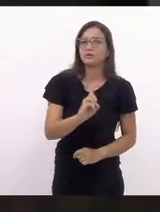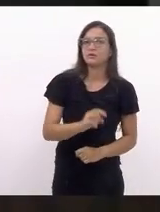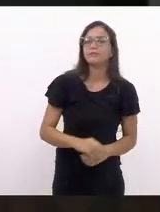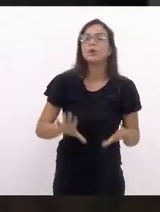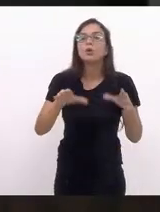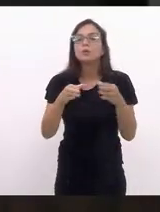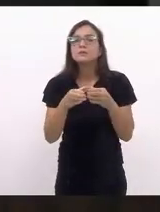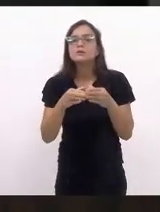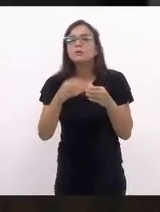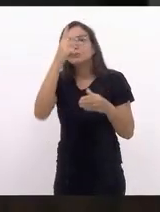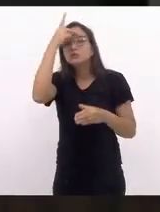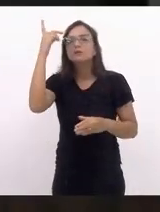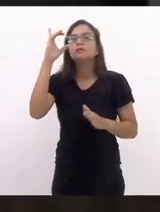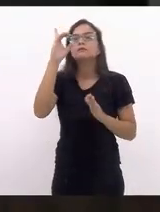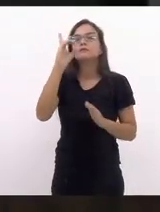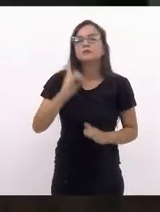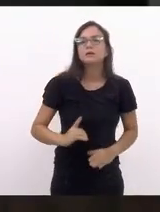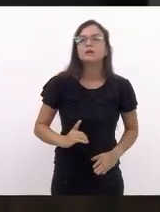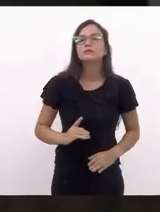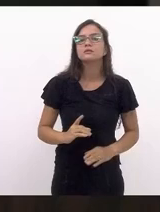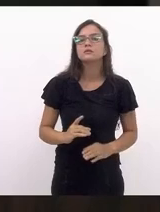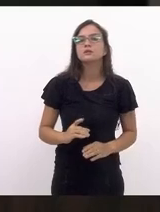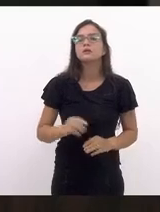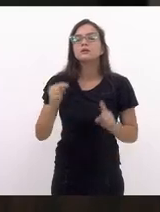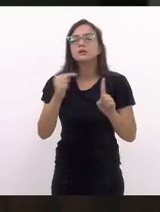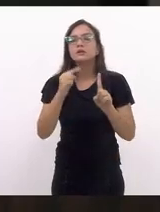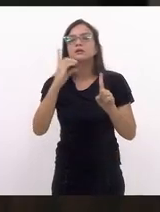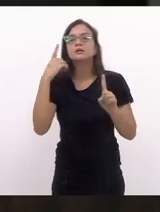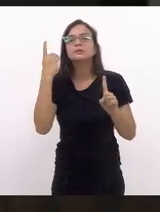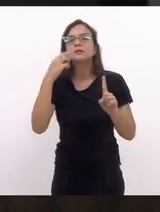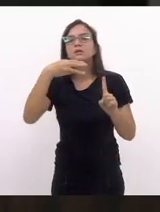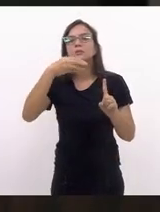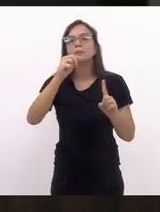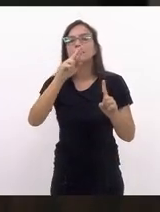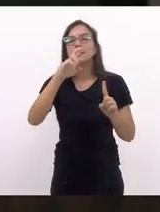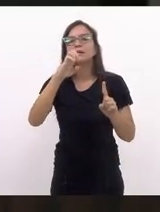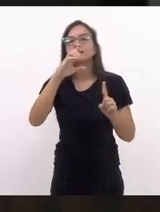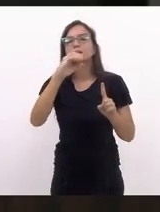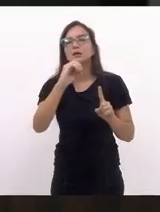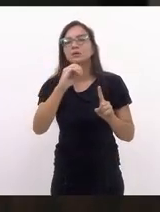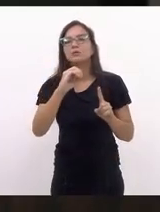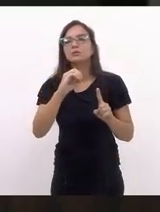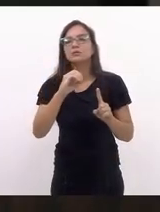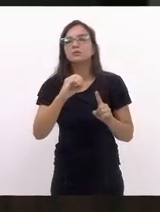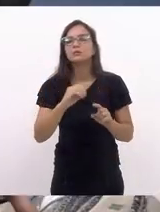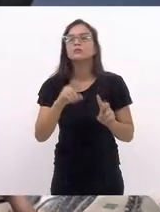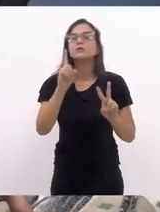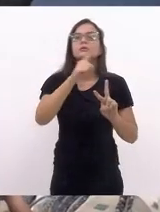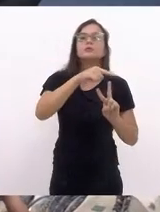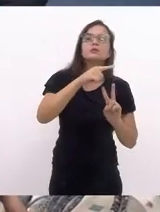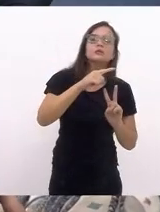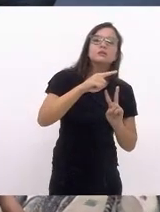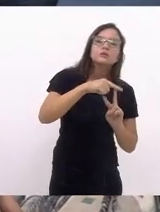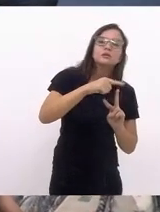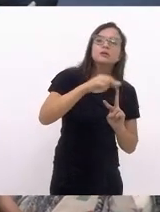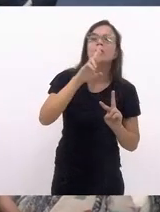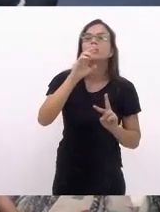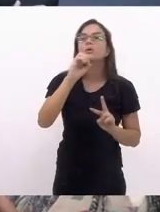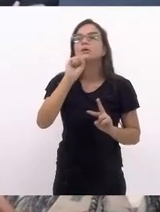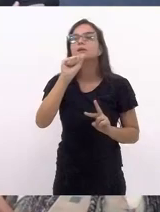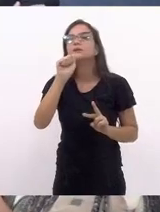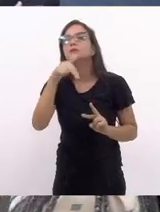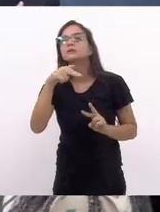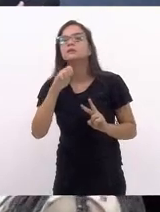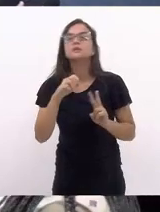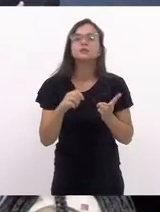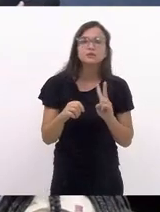Deputado Marcelo cabeleireiro o dado Marcelo cabeleireiro Deputado deputada Rosane Félix o